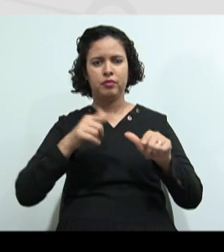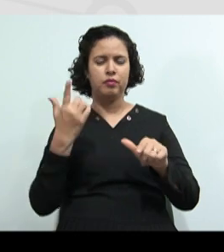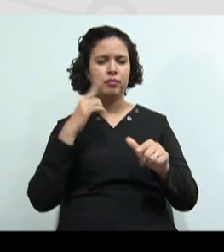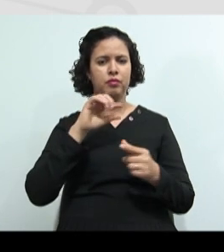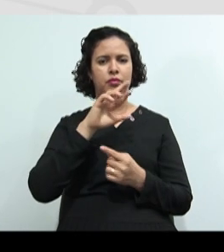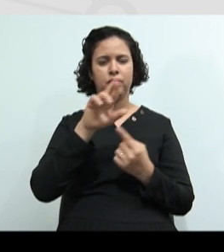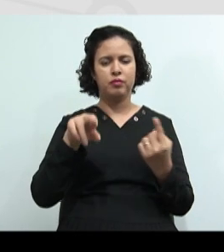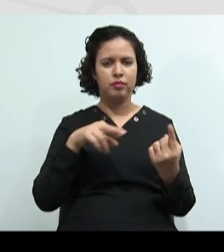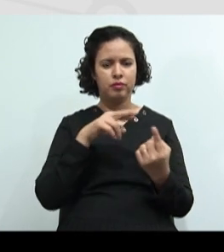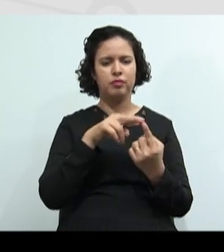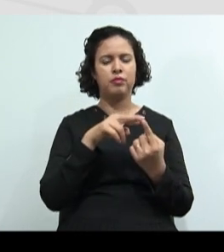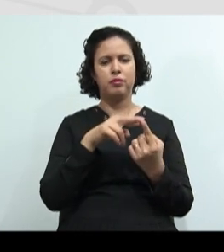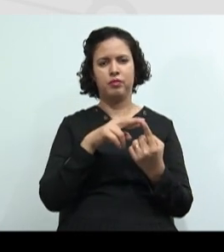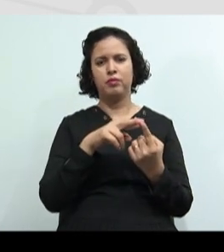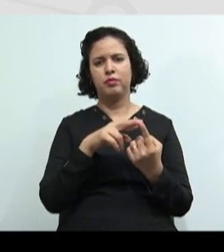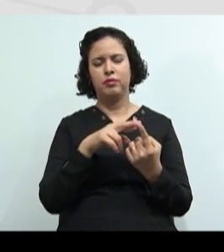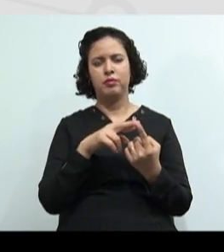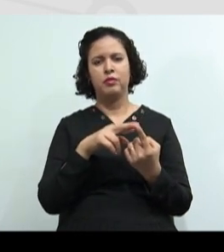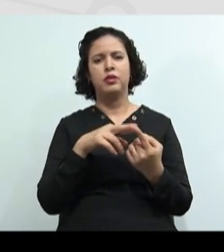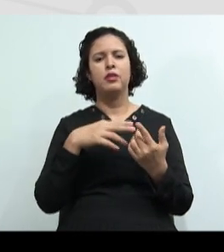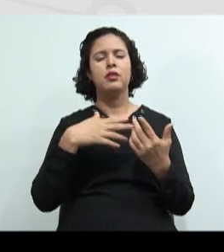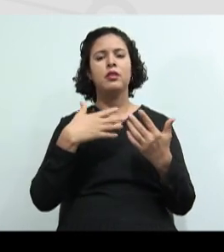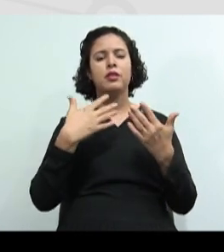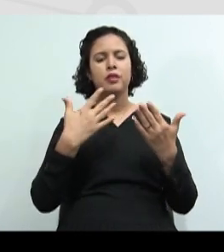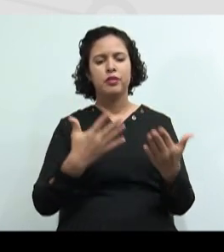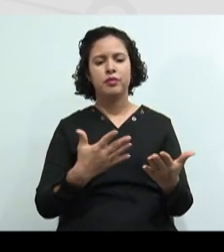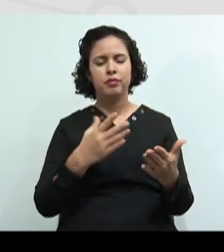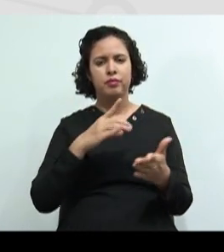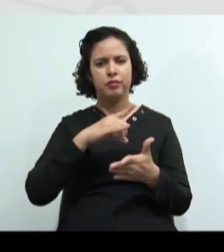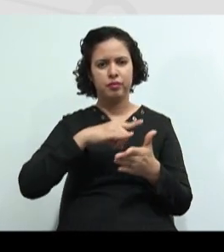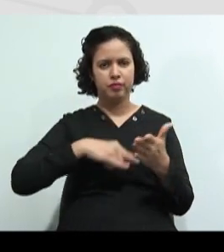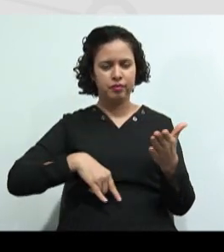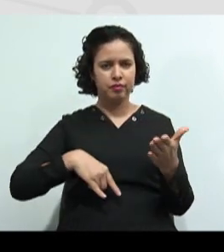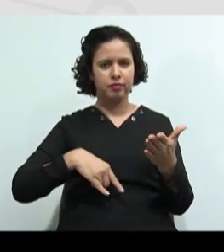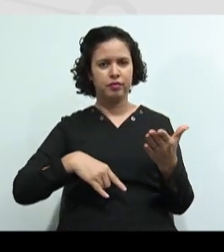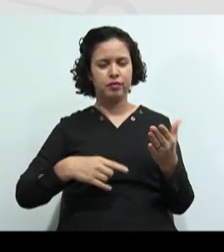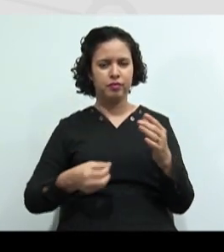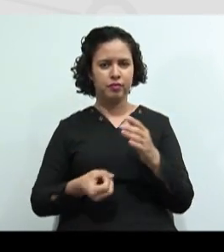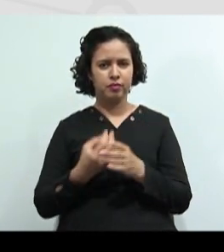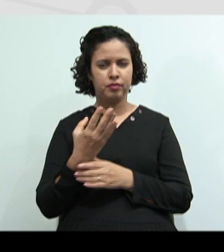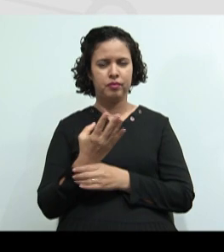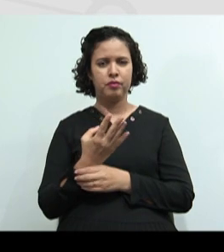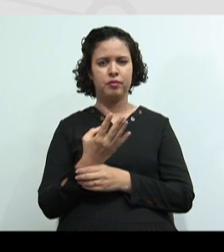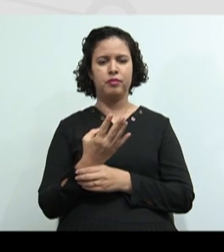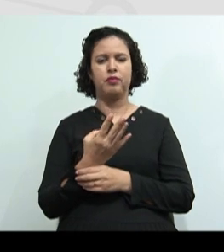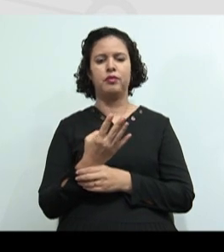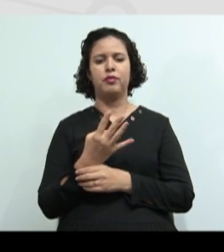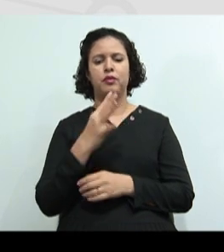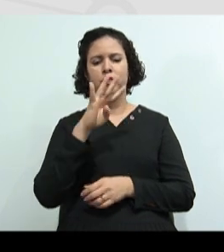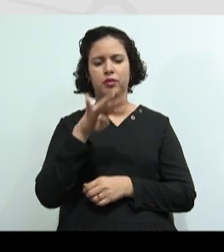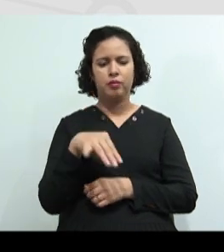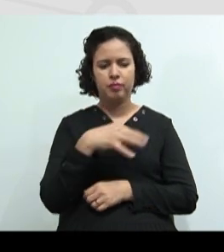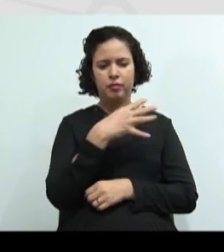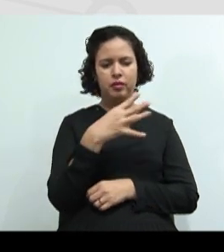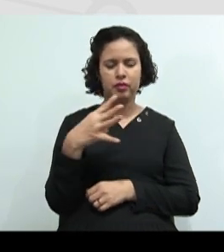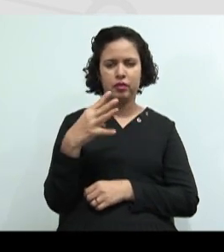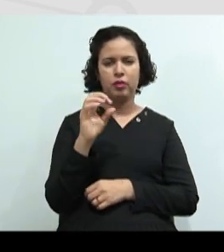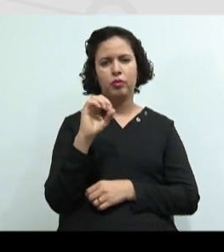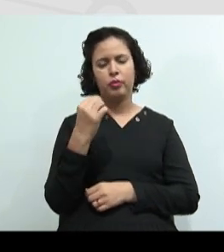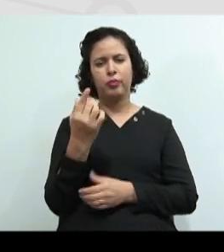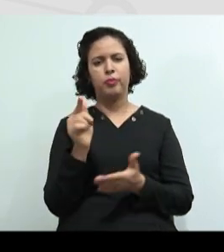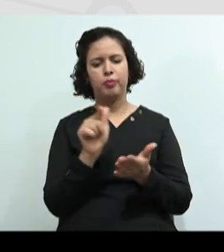desejado ou resolver problemas. Este documento geralmente é criado no formato de uma planilha, eletrônica ou mesmo de